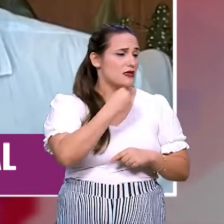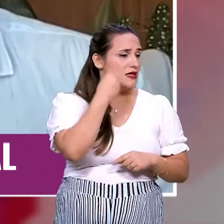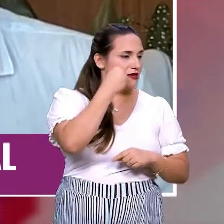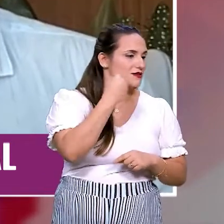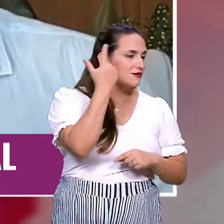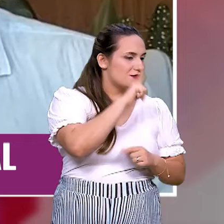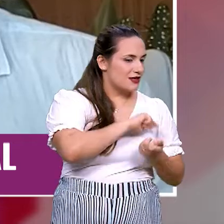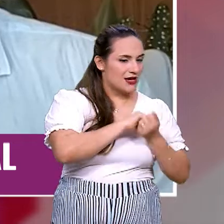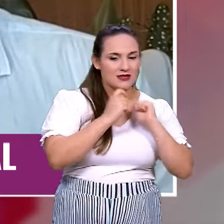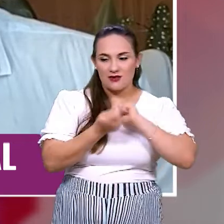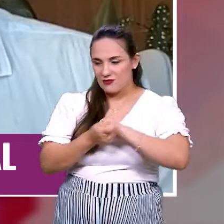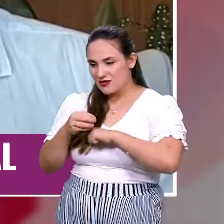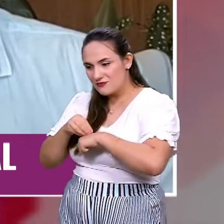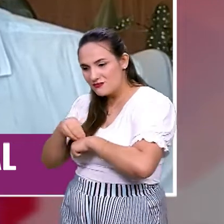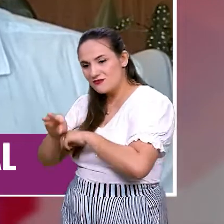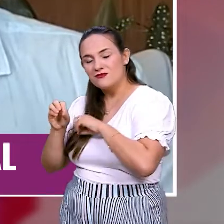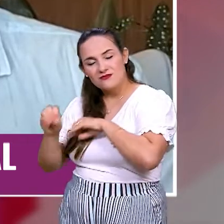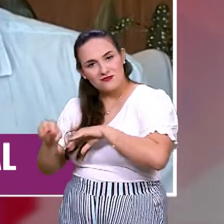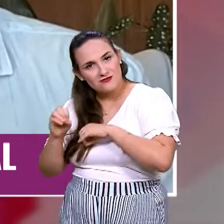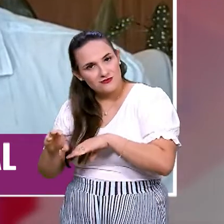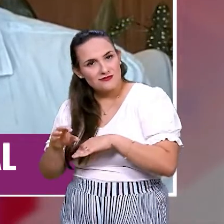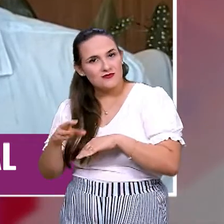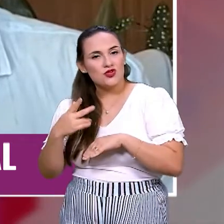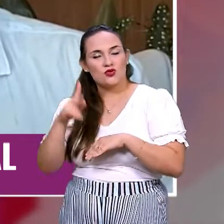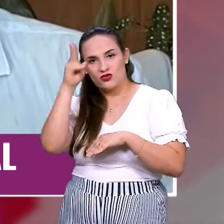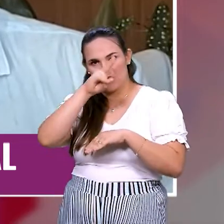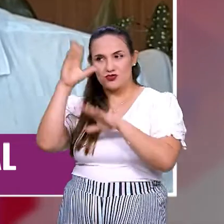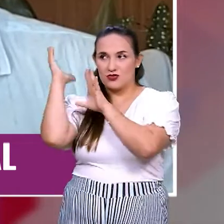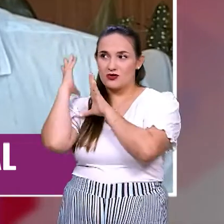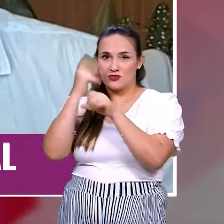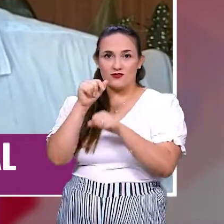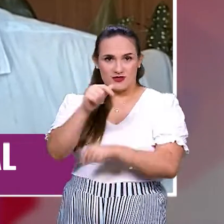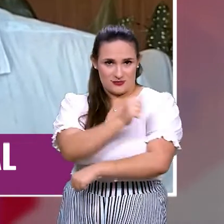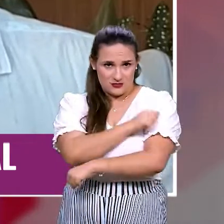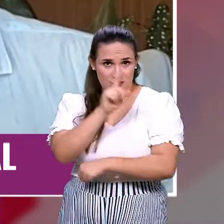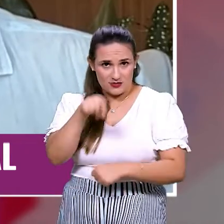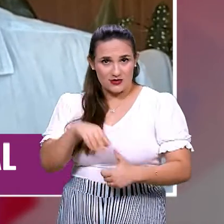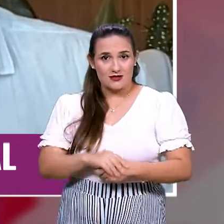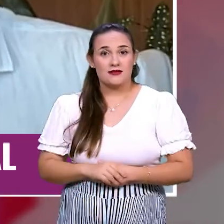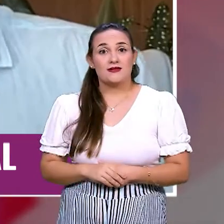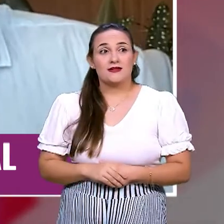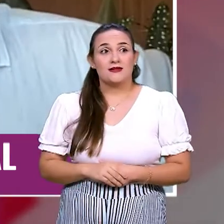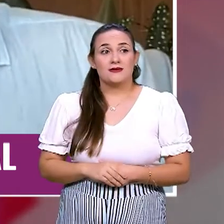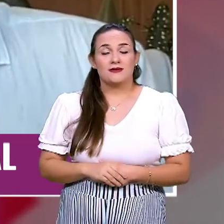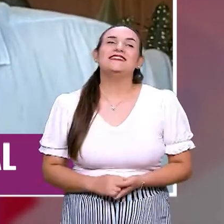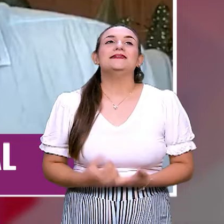você viveu também, experienciou ao longo da sua trajetória enquanto estudante.